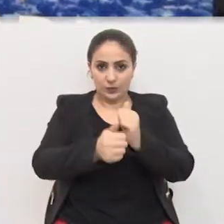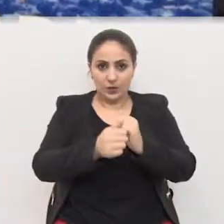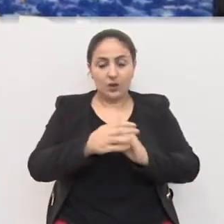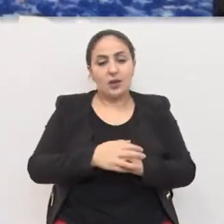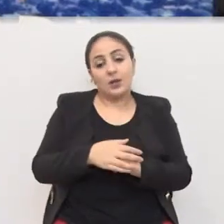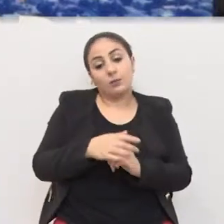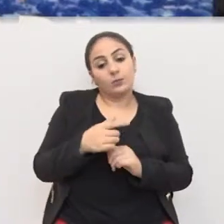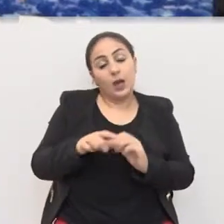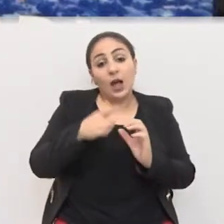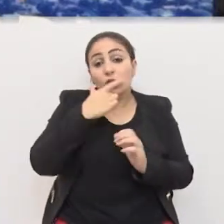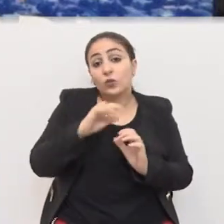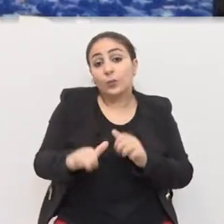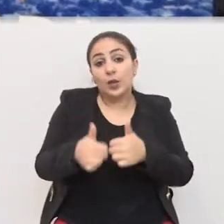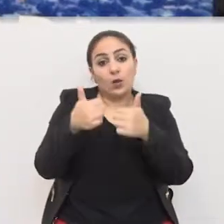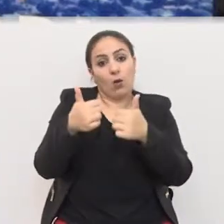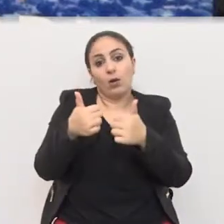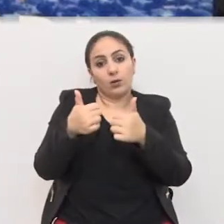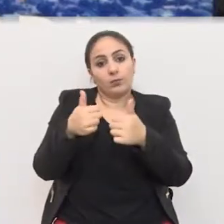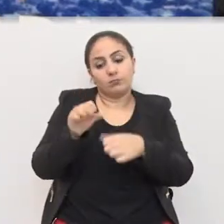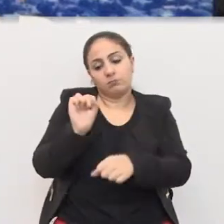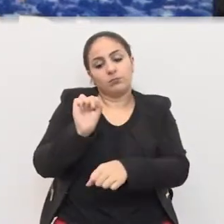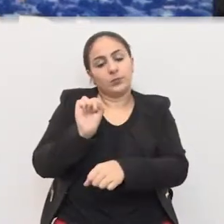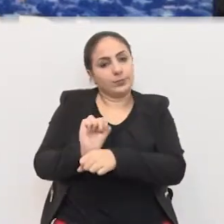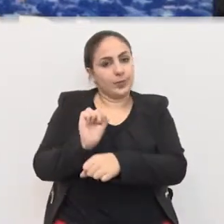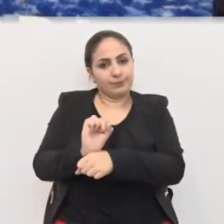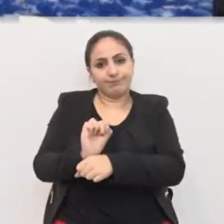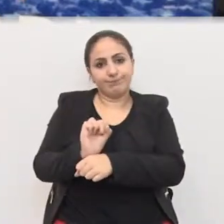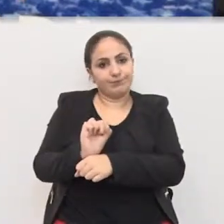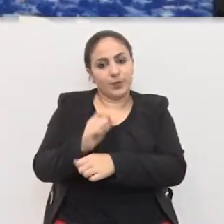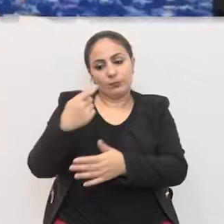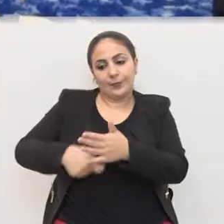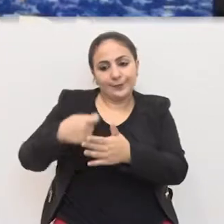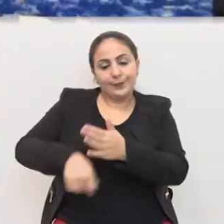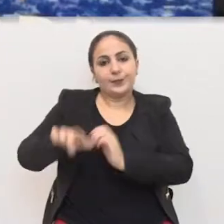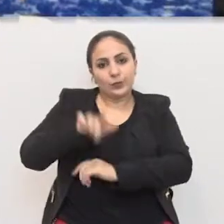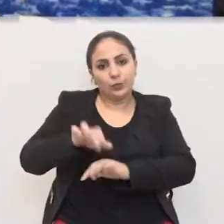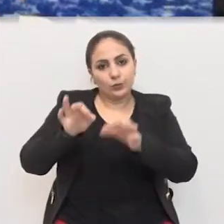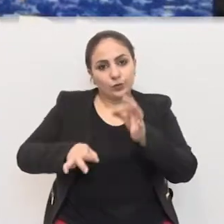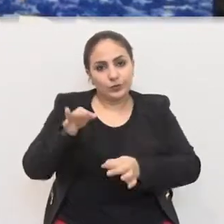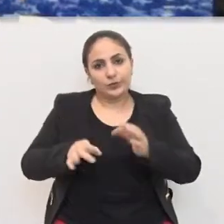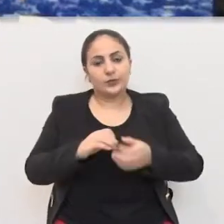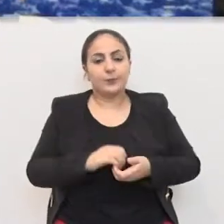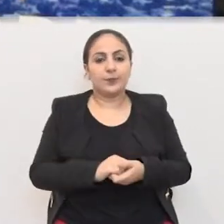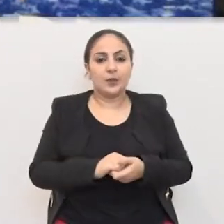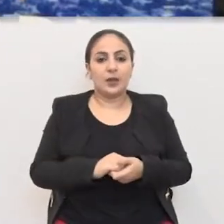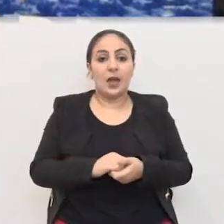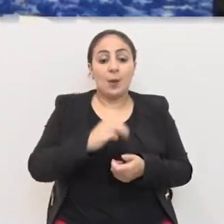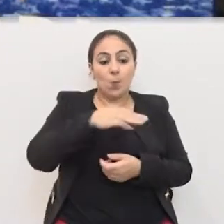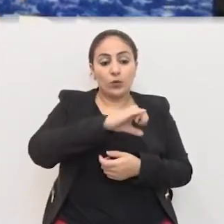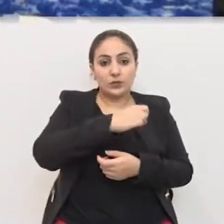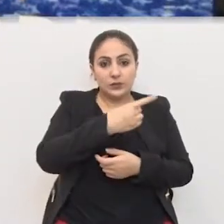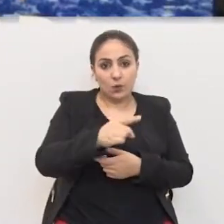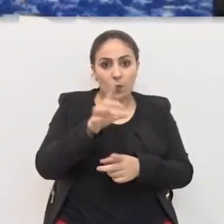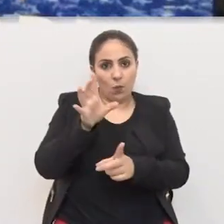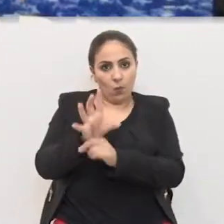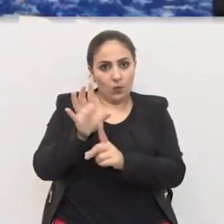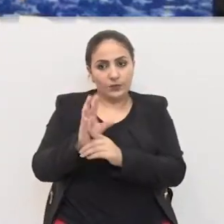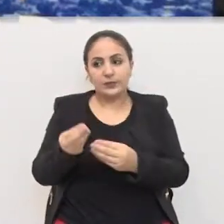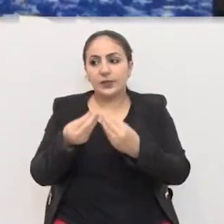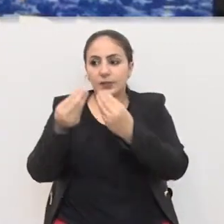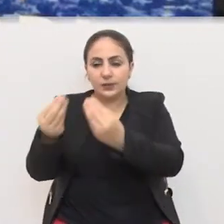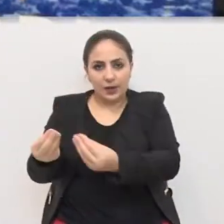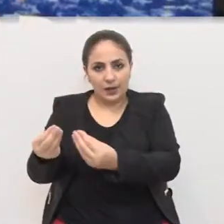por não recorrer da decisão. A moção de repúdio será enviada ao Tribunal de Justiça Desportiva com